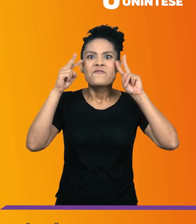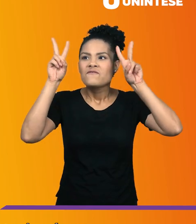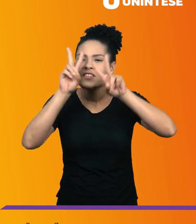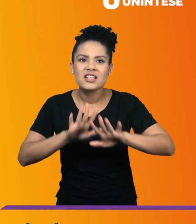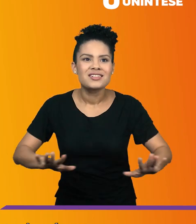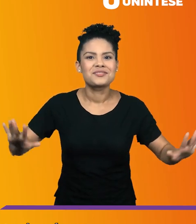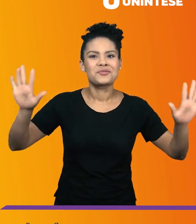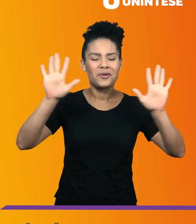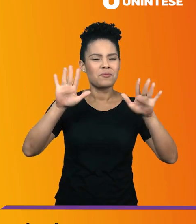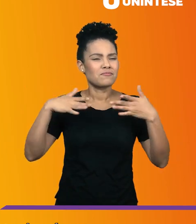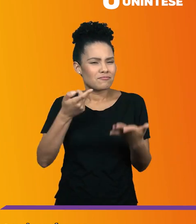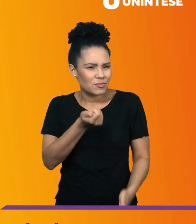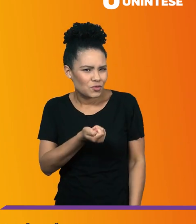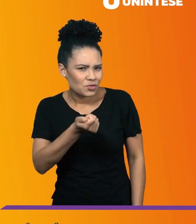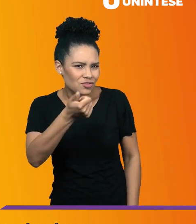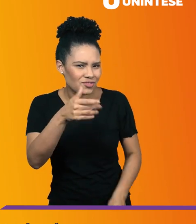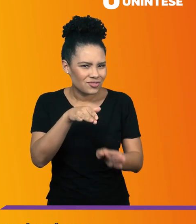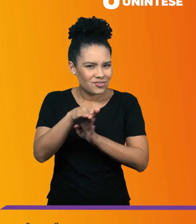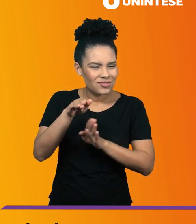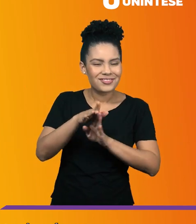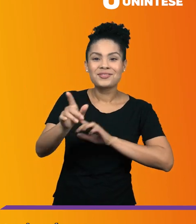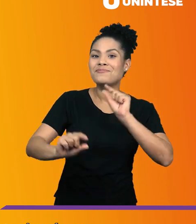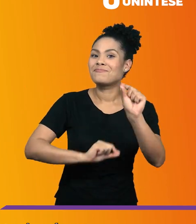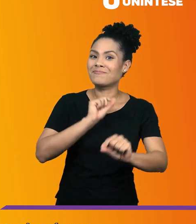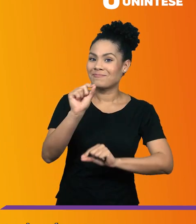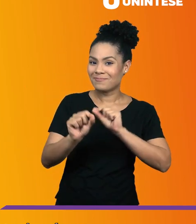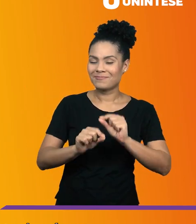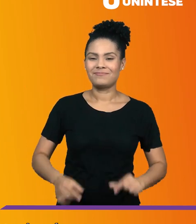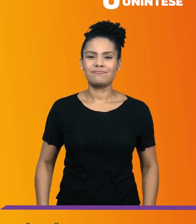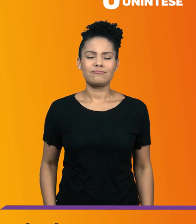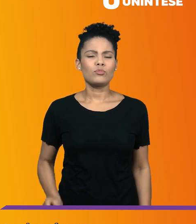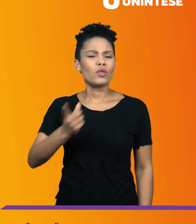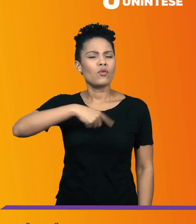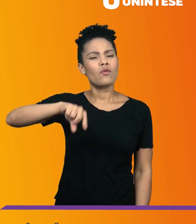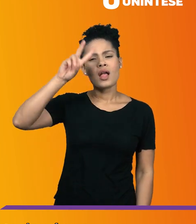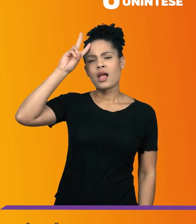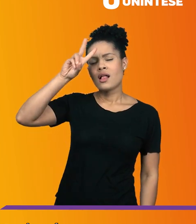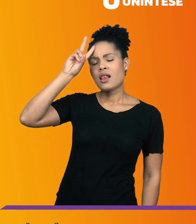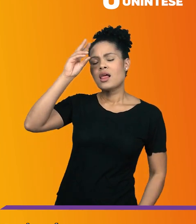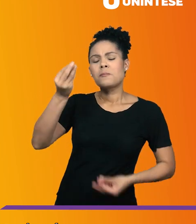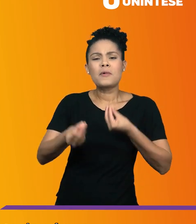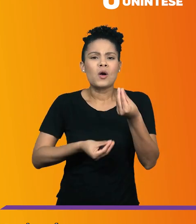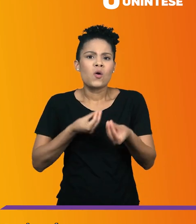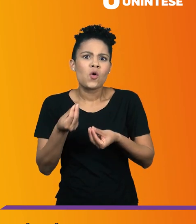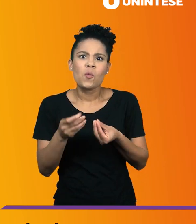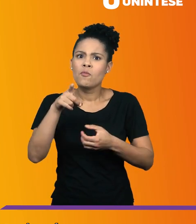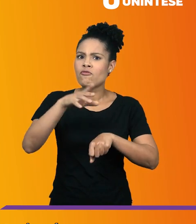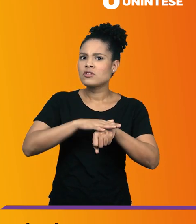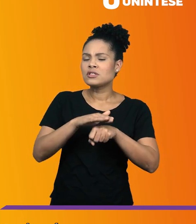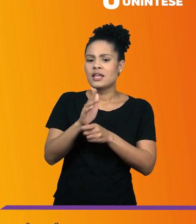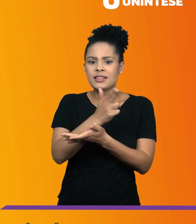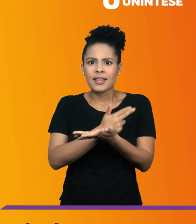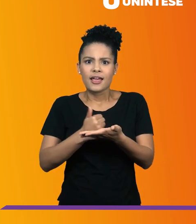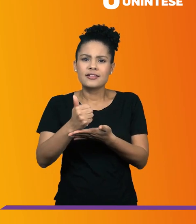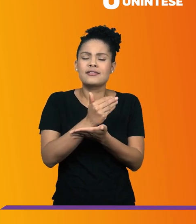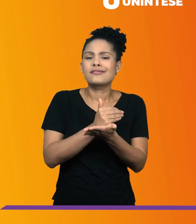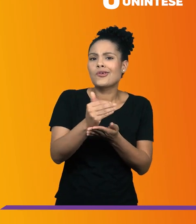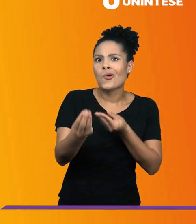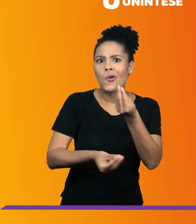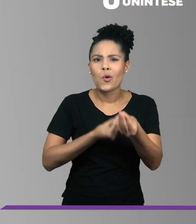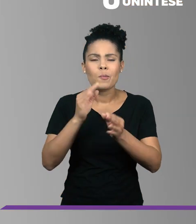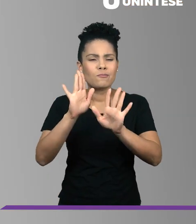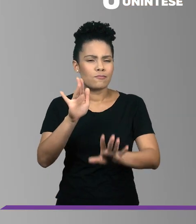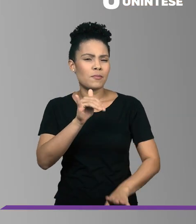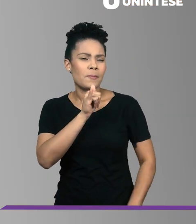Uma dica, uma sugestão que eu te dou é que você lembre de como é que você faz o seu desenho. Vamos